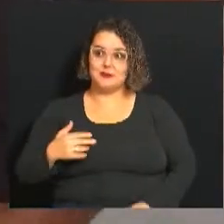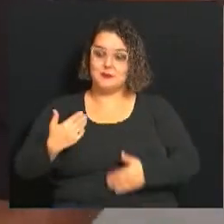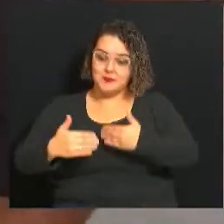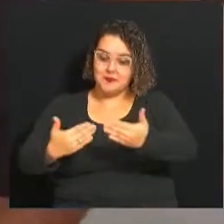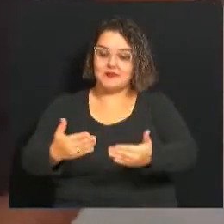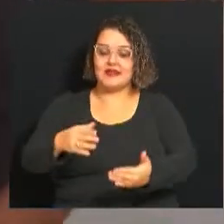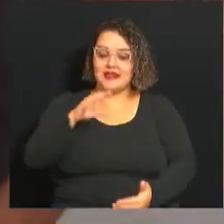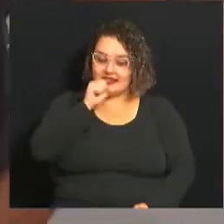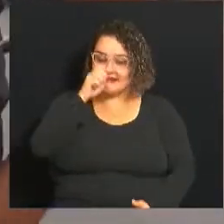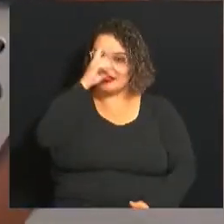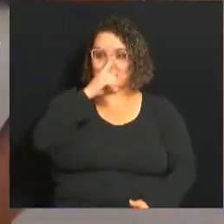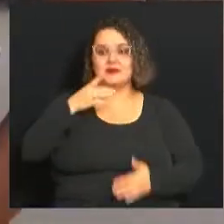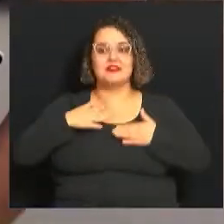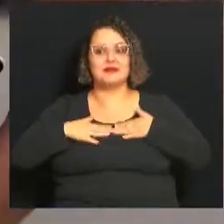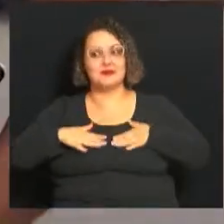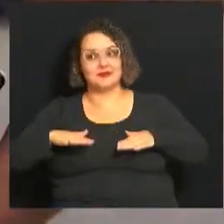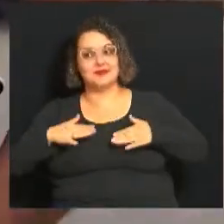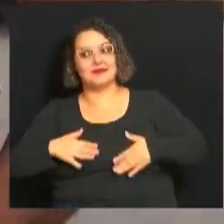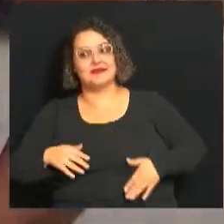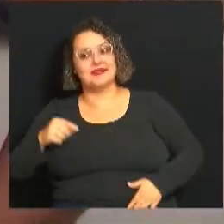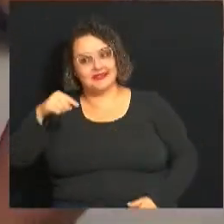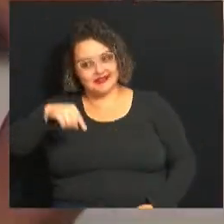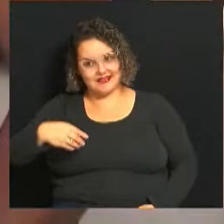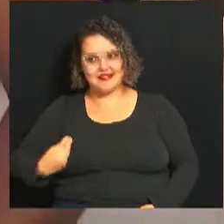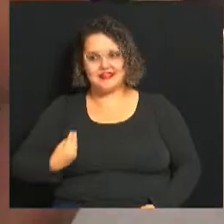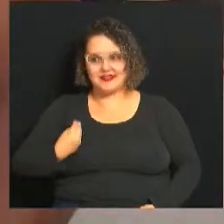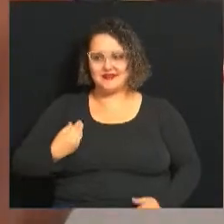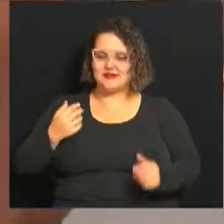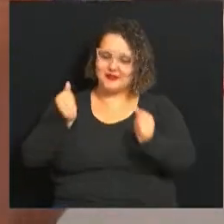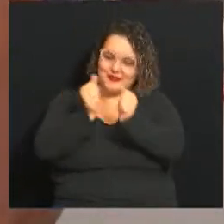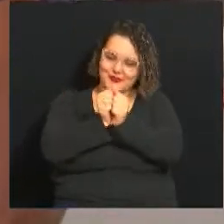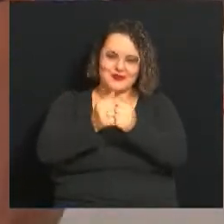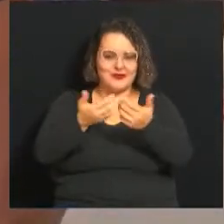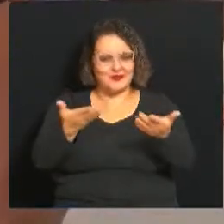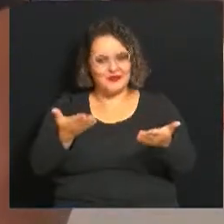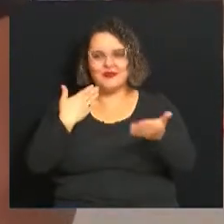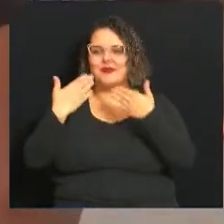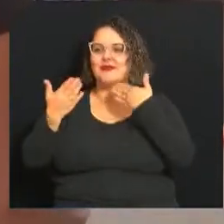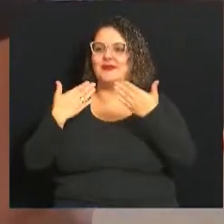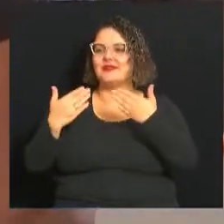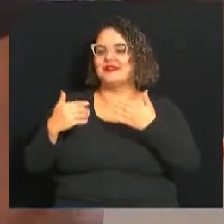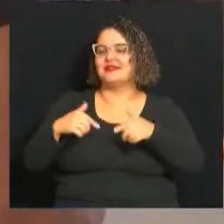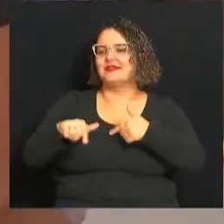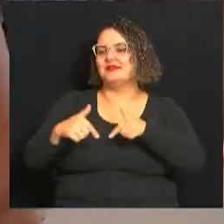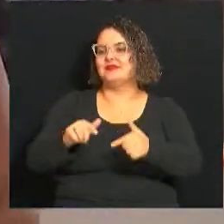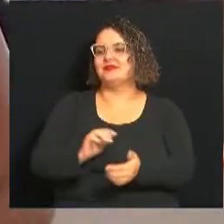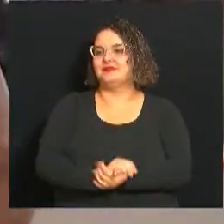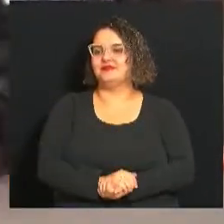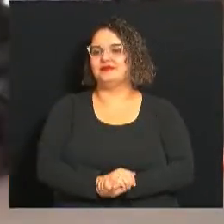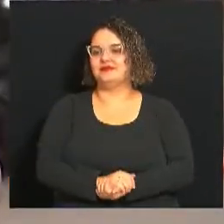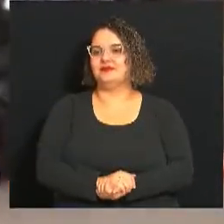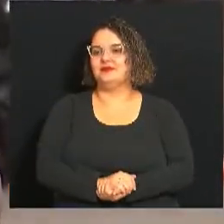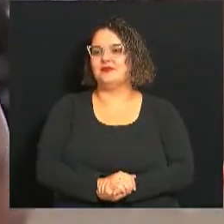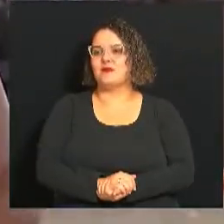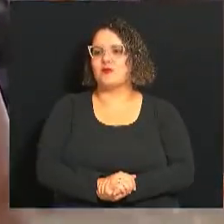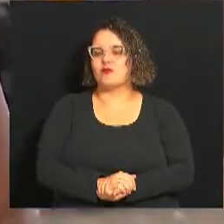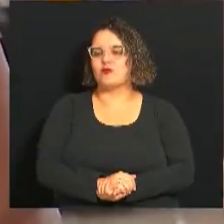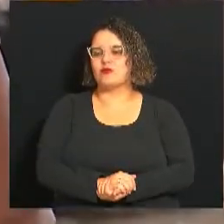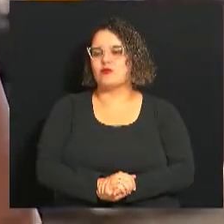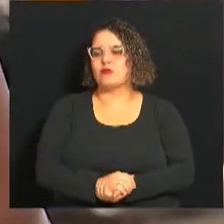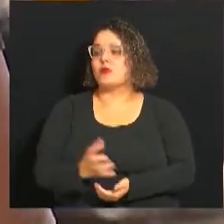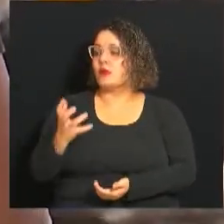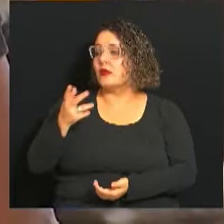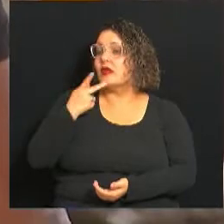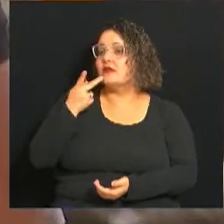para dar uma descansada. Segundo, por estar aqui mais uma vez com vocês, podendo falar um pouquinho do nosso trabalho. Bom, vamos lá. Então, eu gostaria que você falasse um